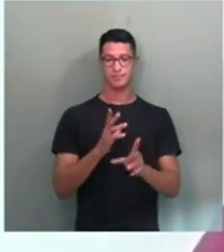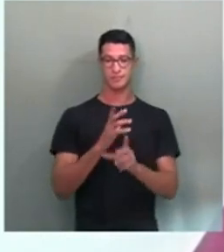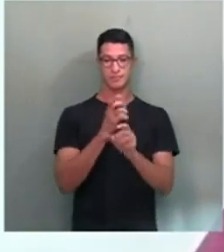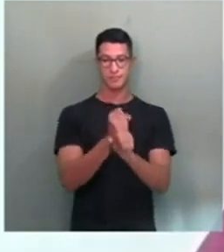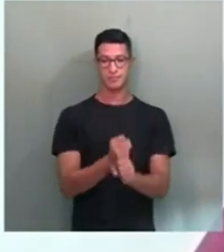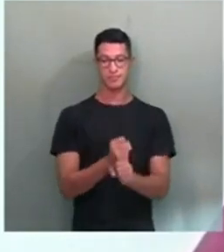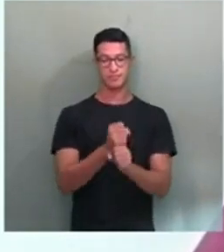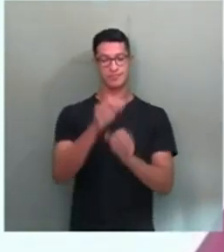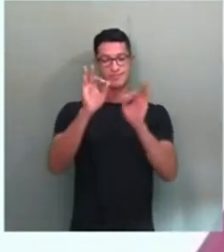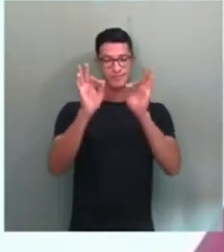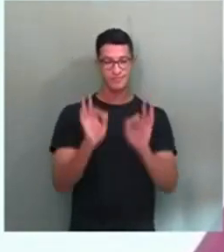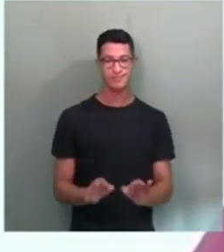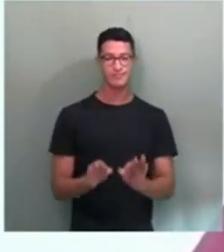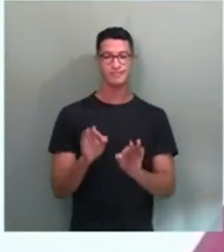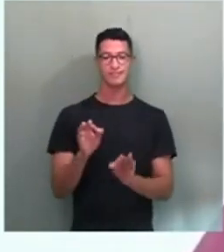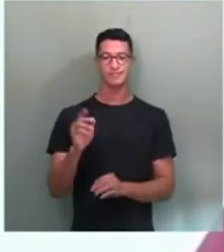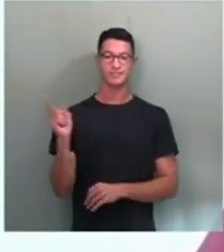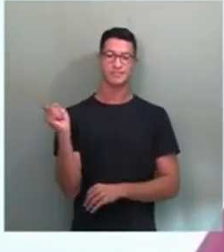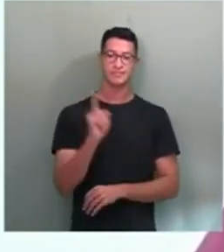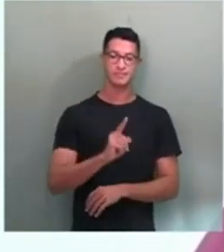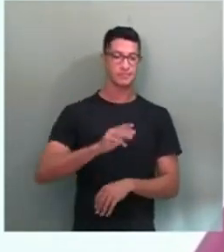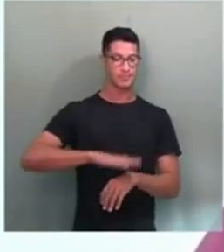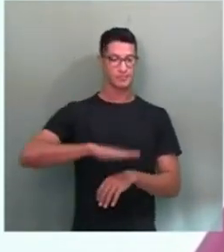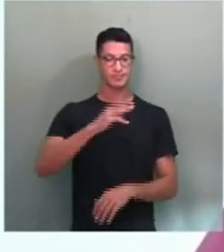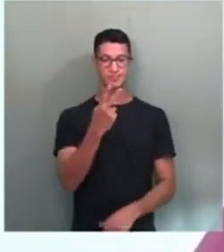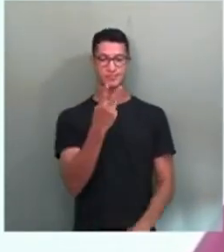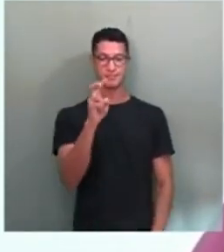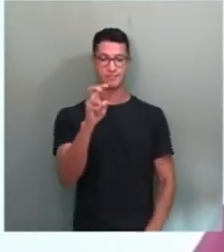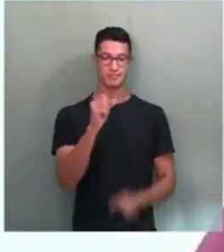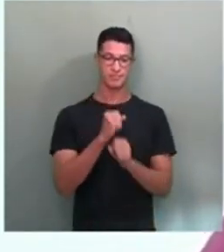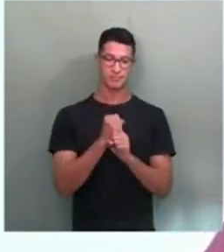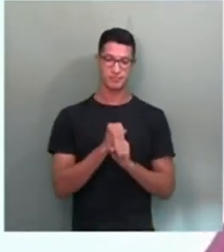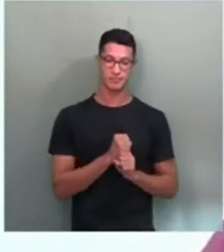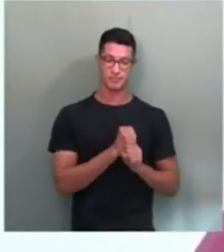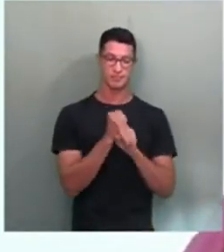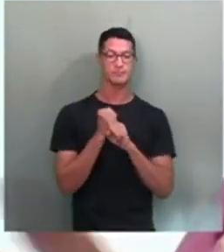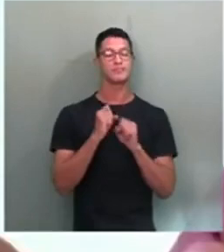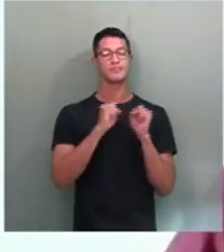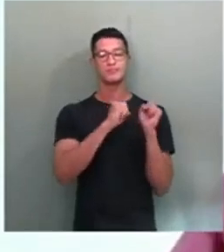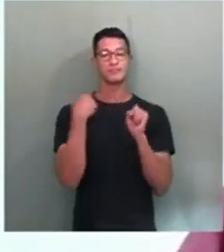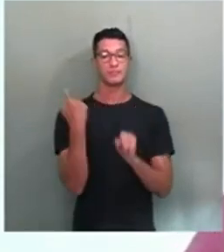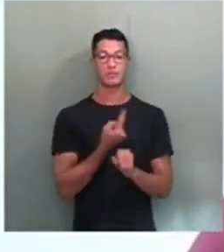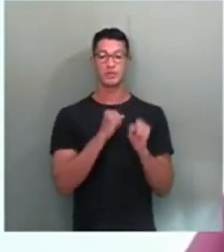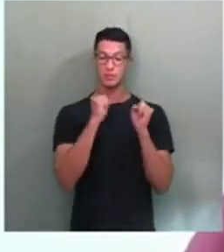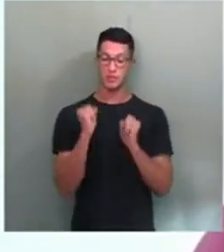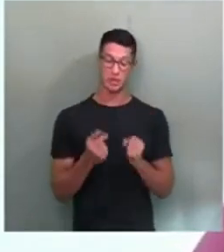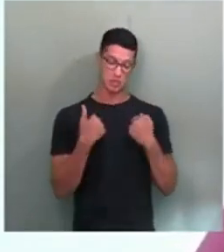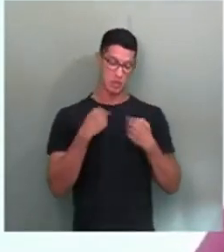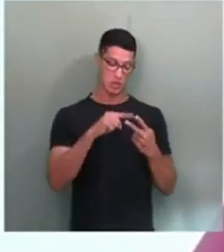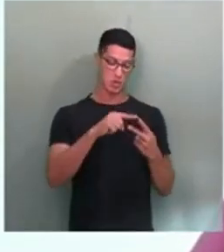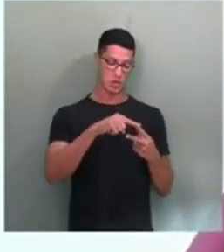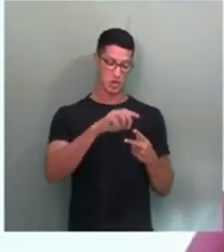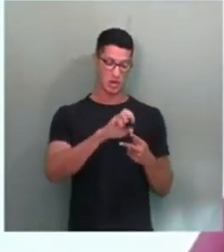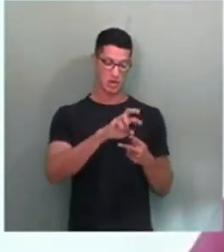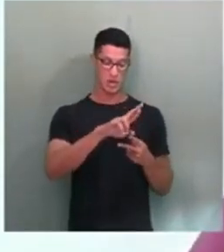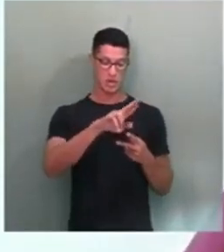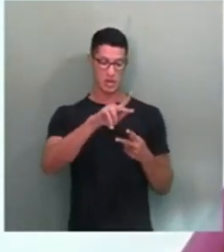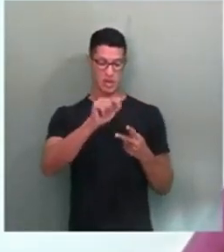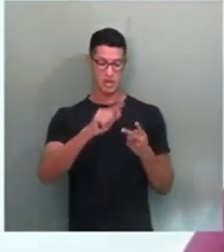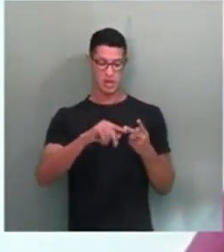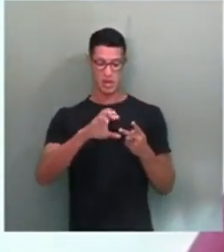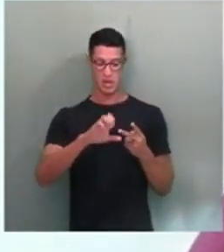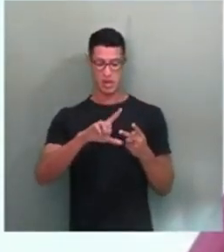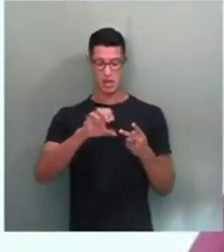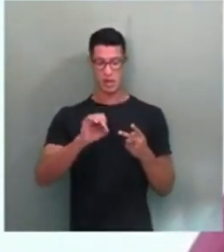consolidasse. Certamente que venham mais 25 anos, né? E que possamos, eu e Eric, Celso e os outros colegas, quem